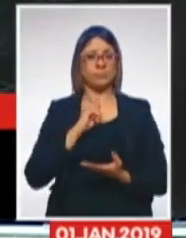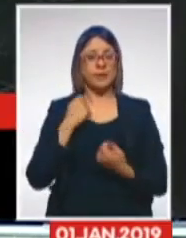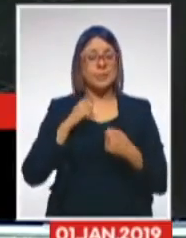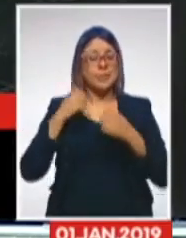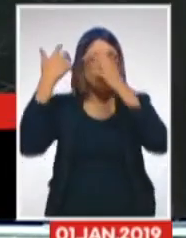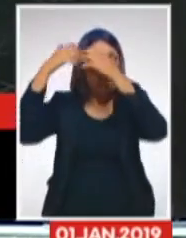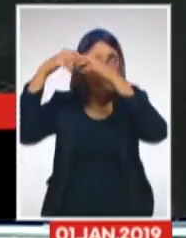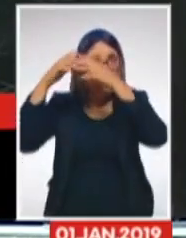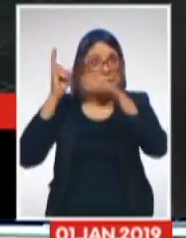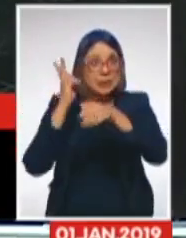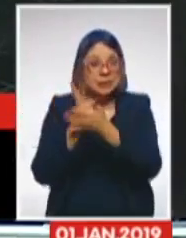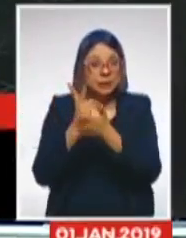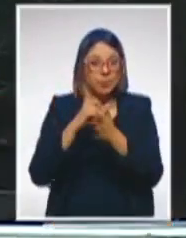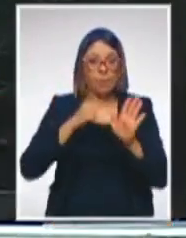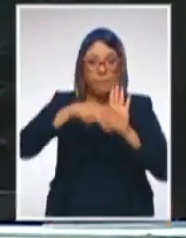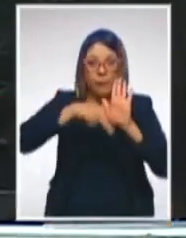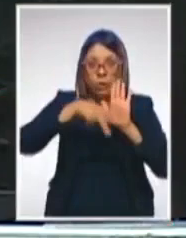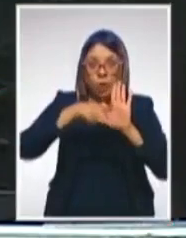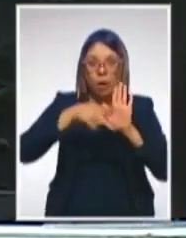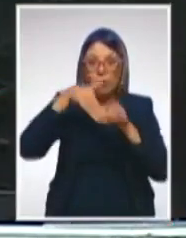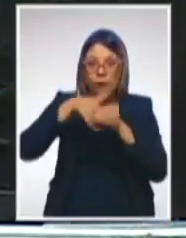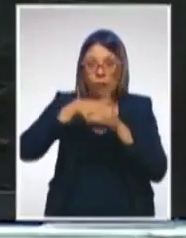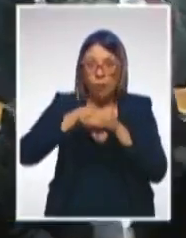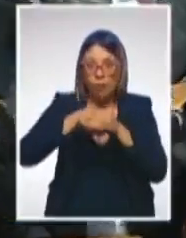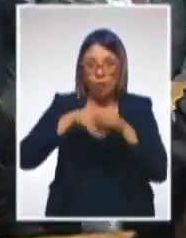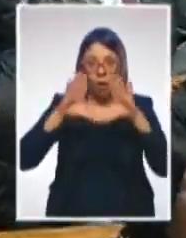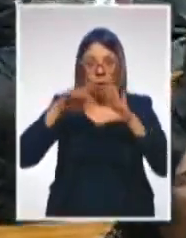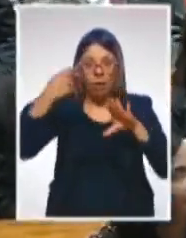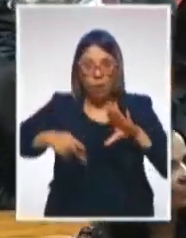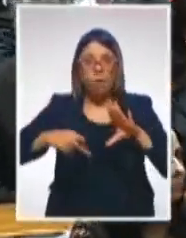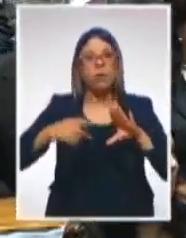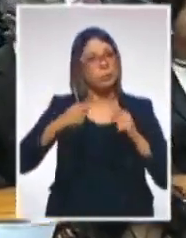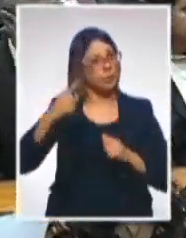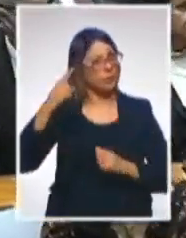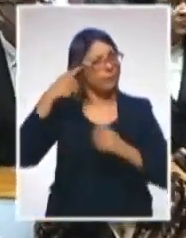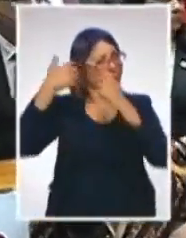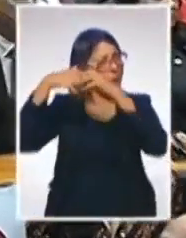um projeto entrar em votação aqui nesta casa.